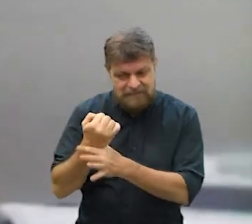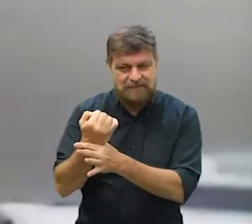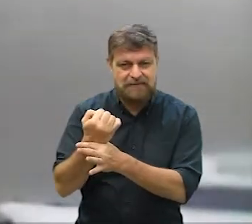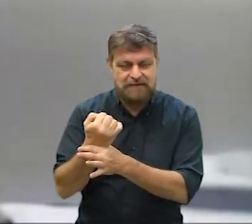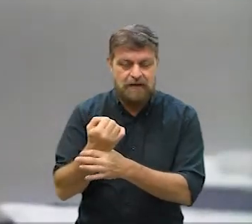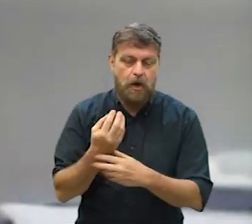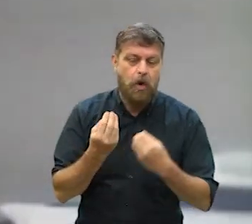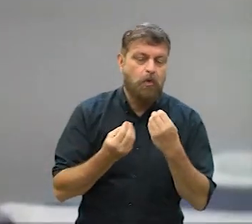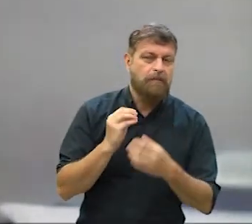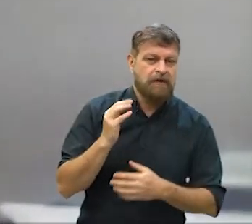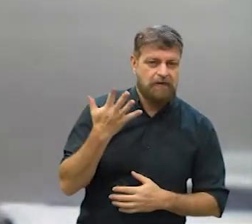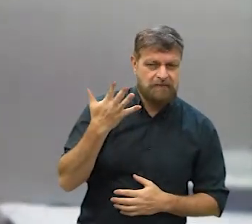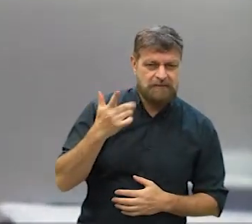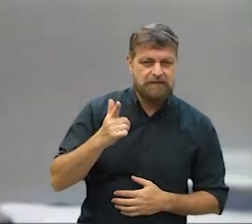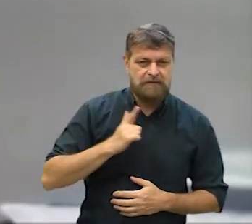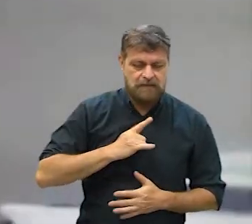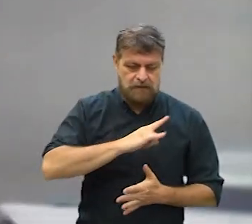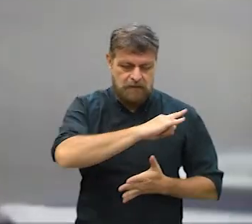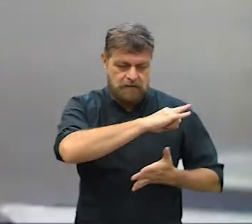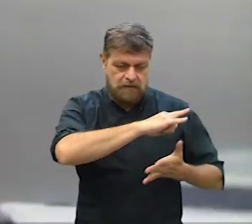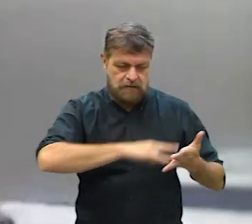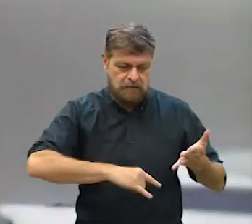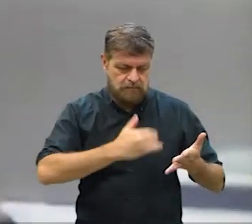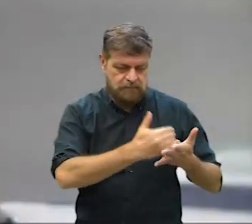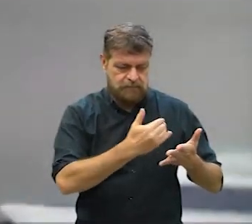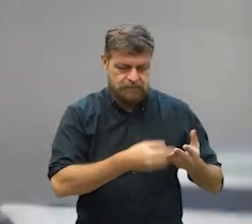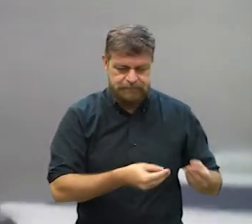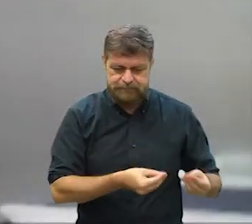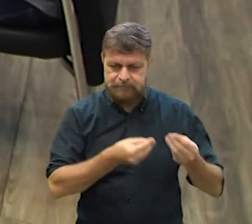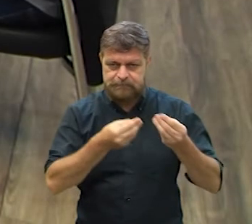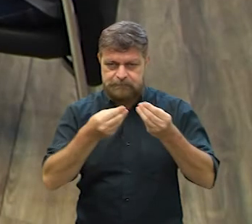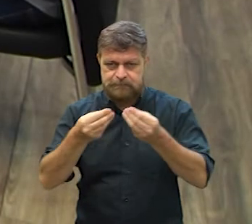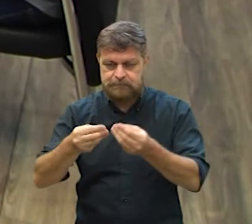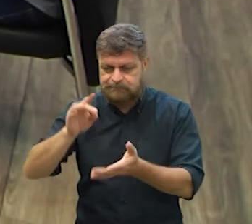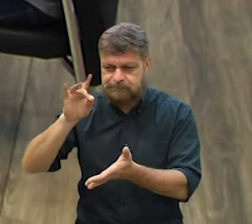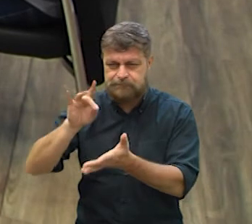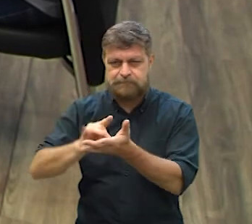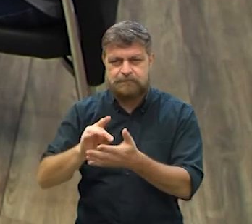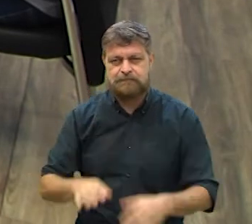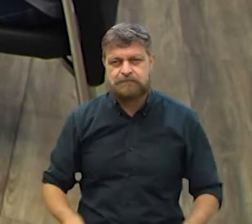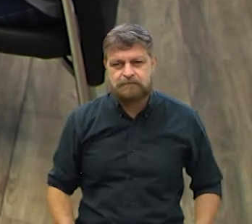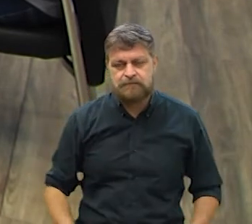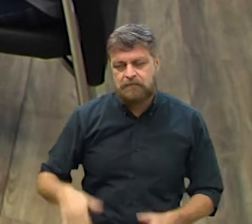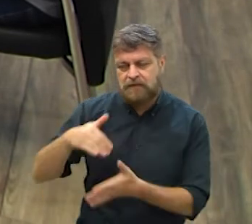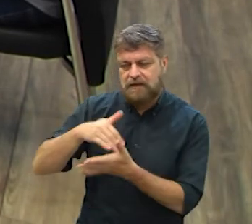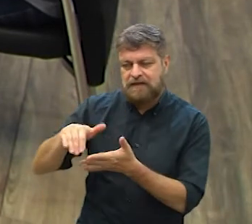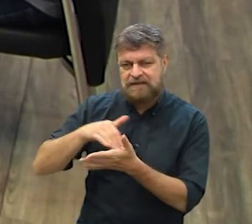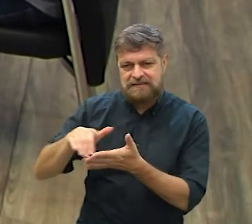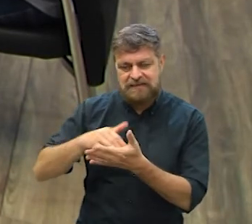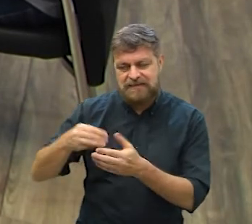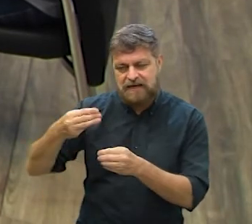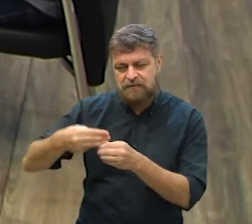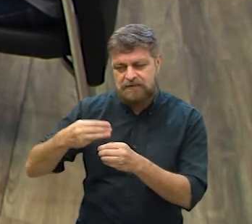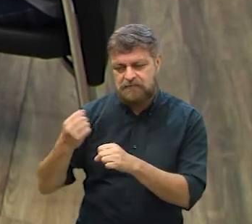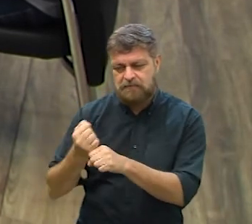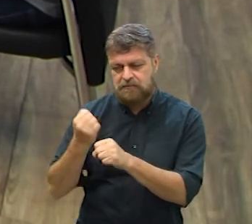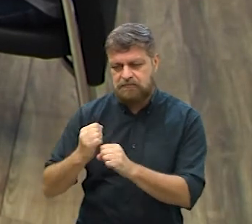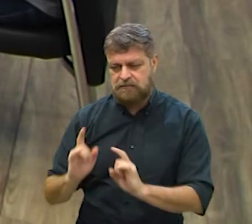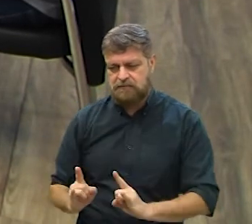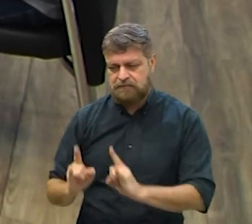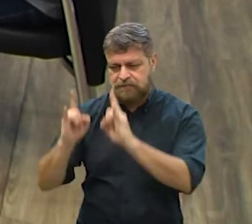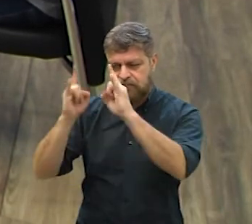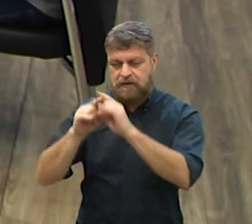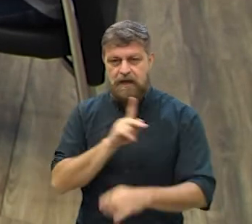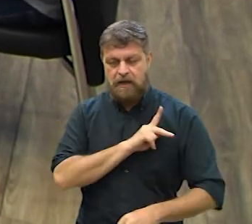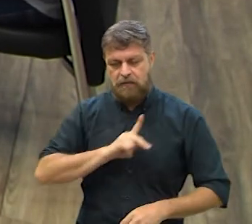só ocorre com a entrega formal da matrícula. Arlide Lara Romeu, secretária municipal de habitação, presidente